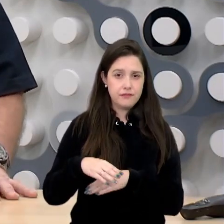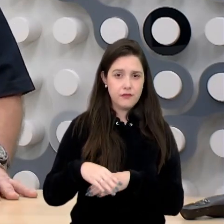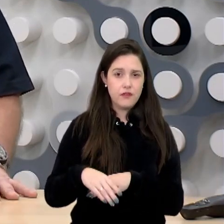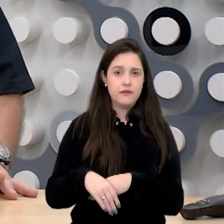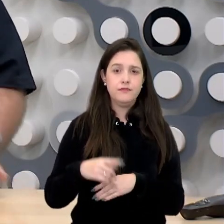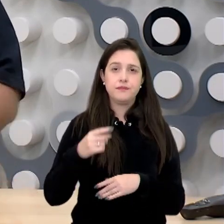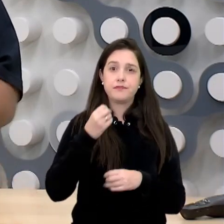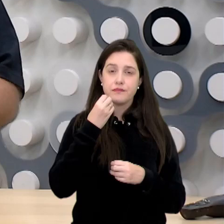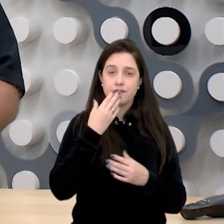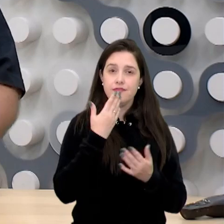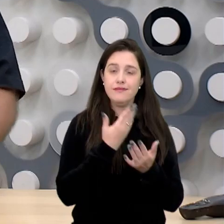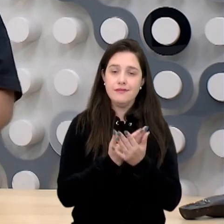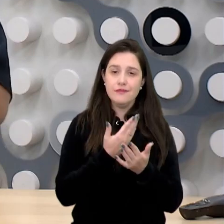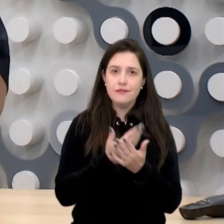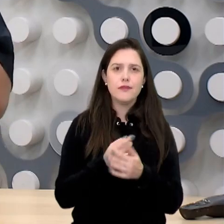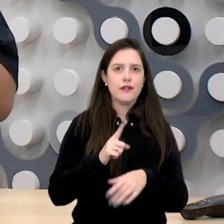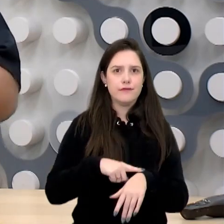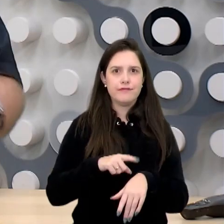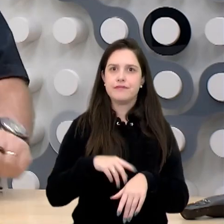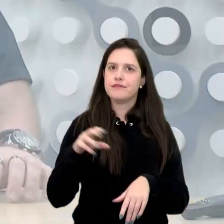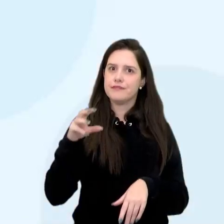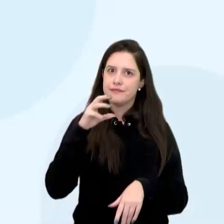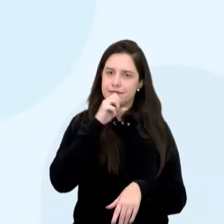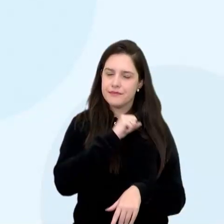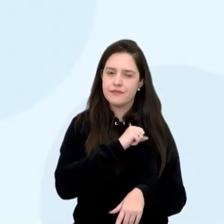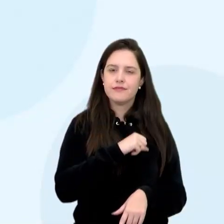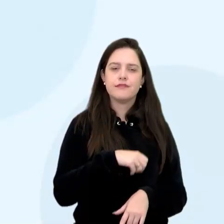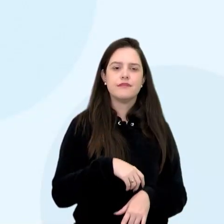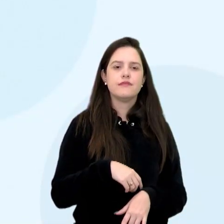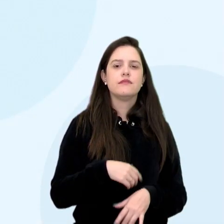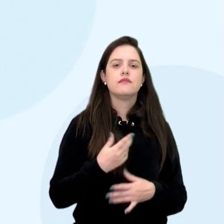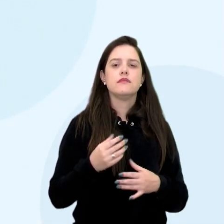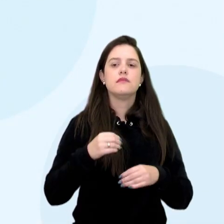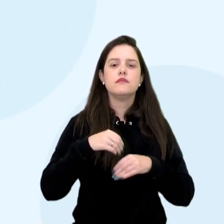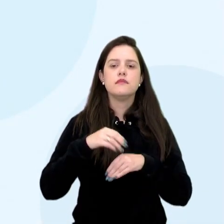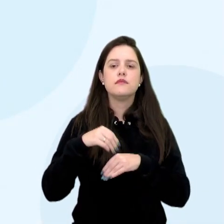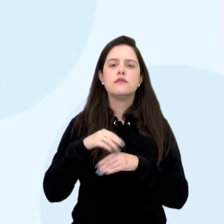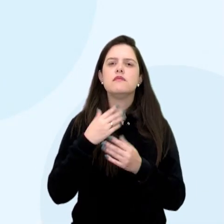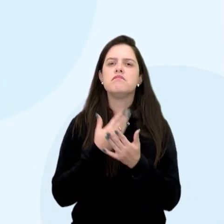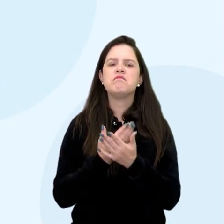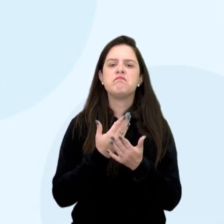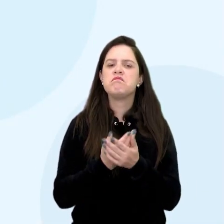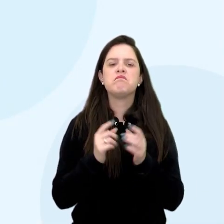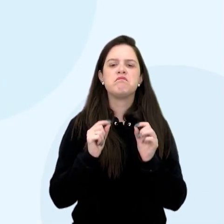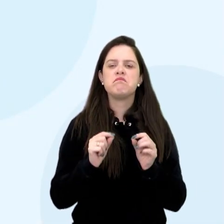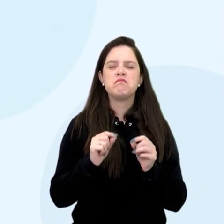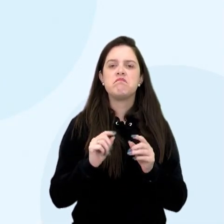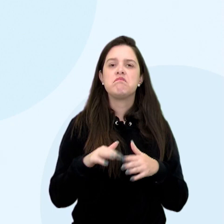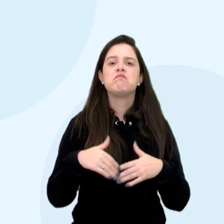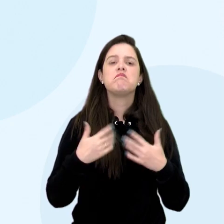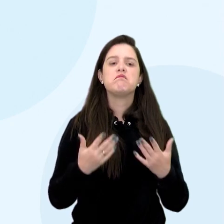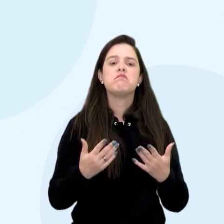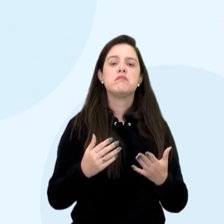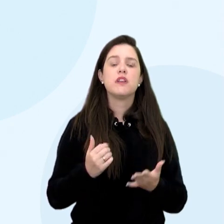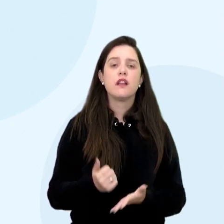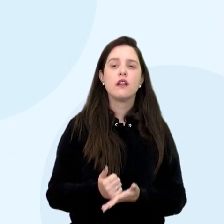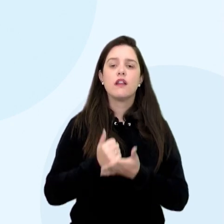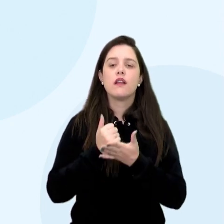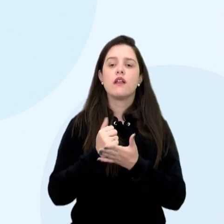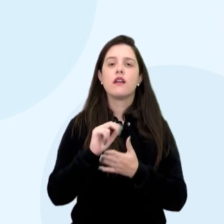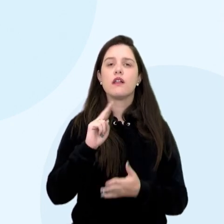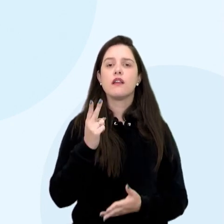infelizmente já acabou a aula, passou rapidinho, né, as orientações aí para o estudante. E aí nós temos aí levantamento